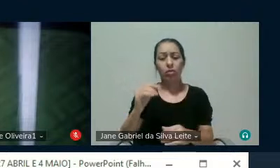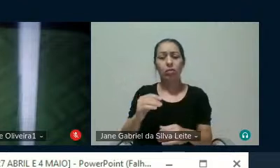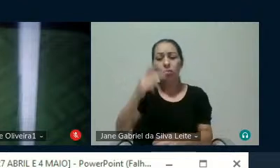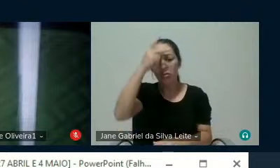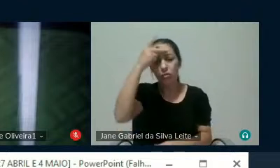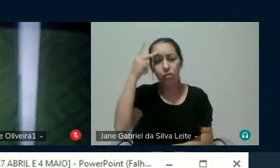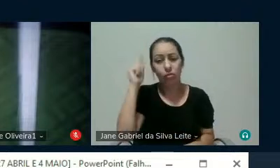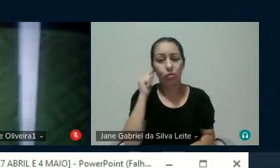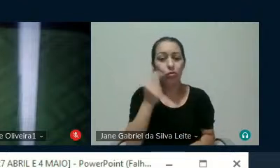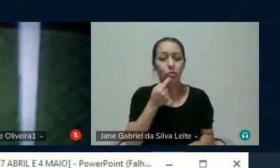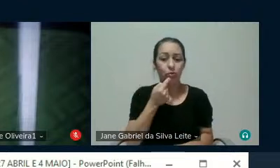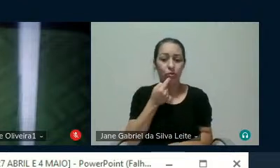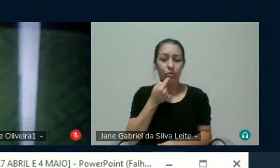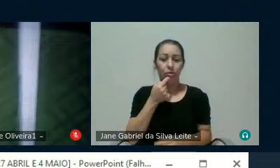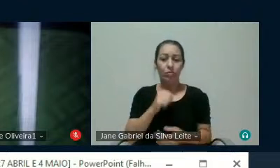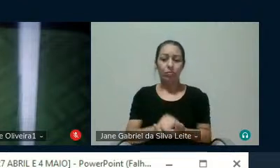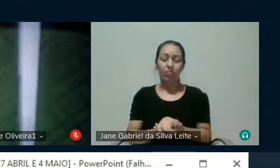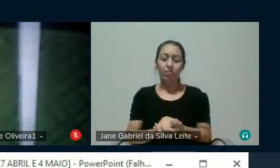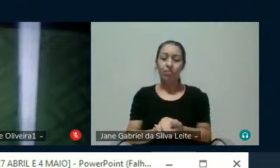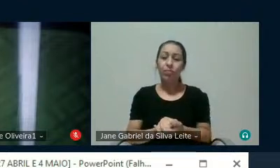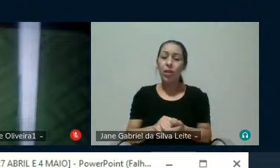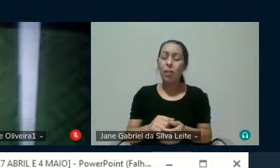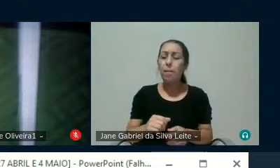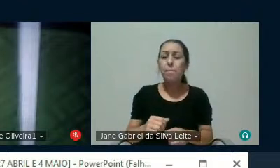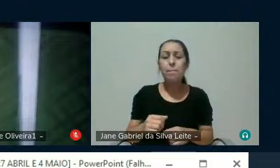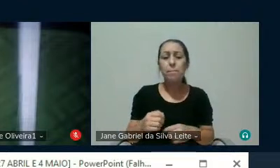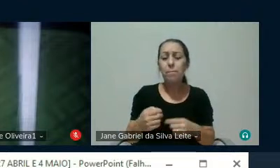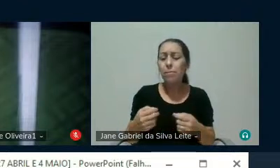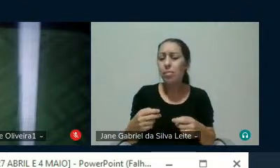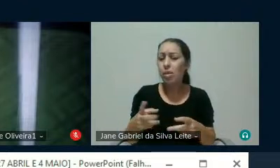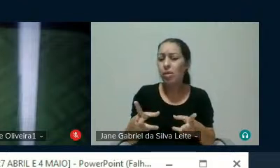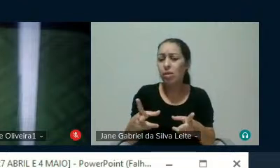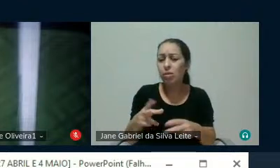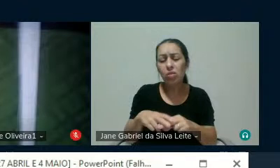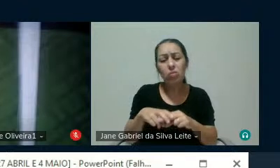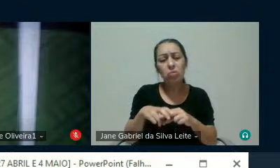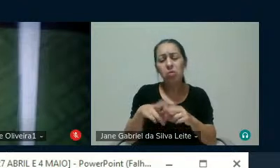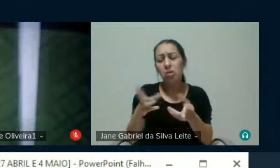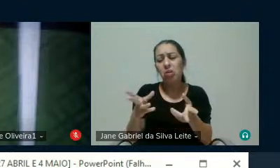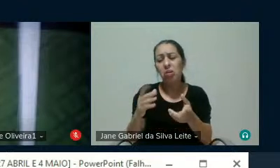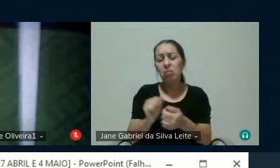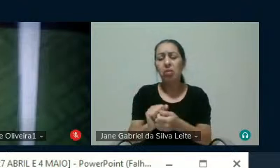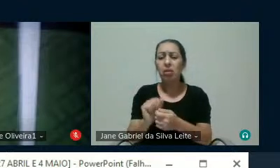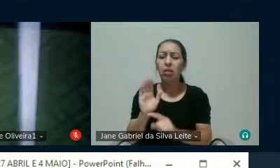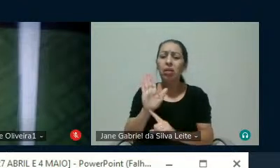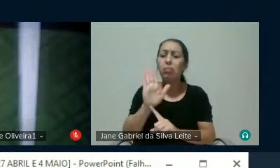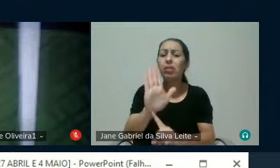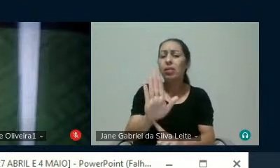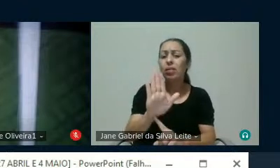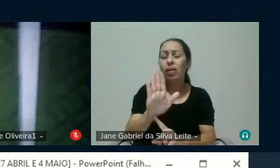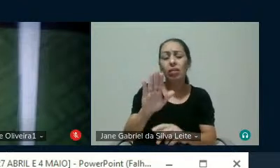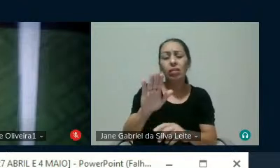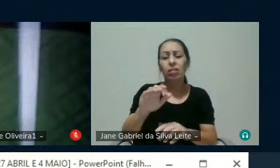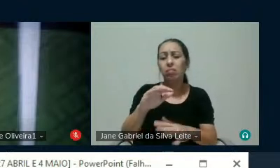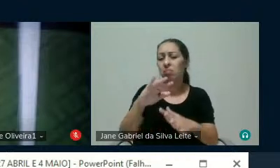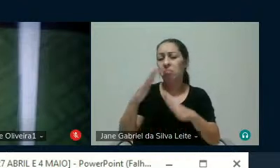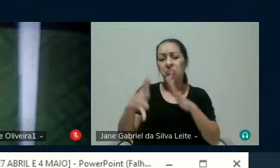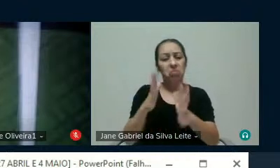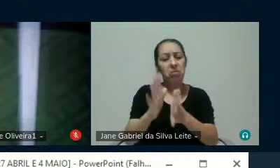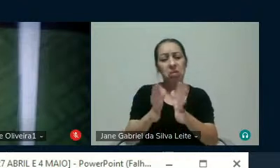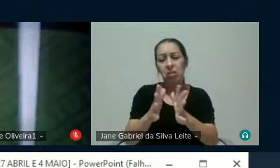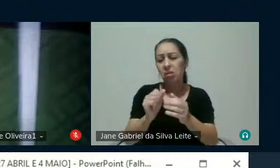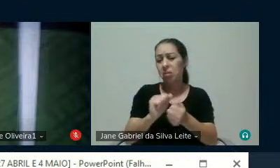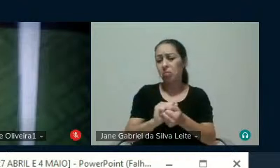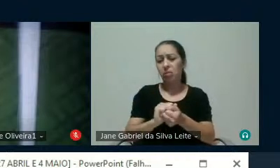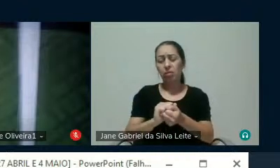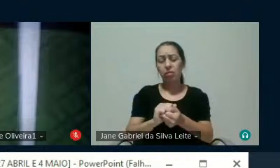mesmo que ela seja apresentada na forma sinalizada ou na forma escrita, né, em língua 2, porque a literatura